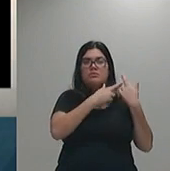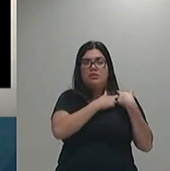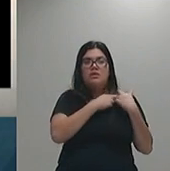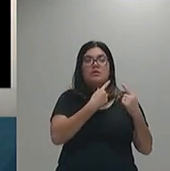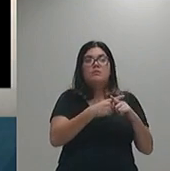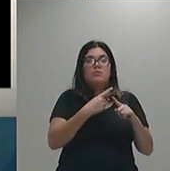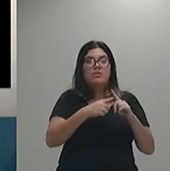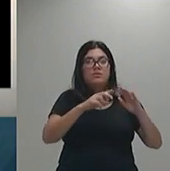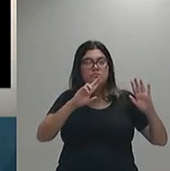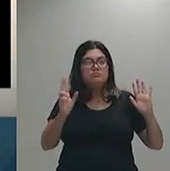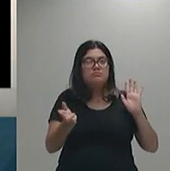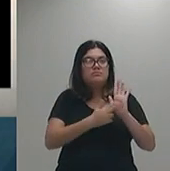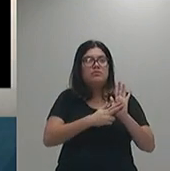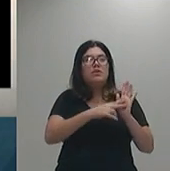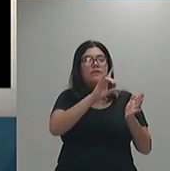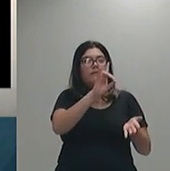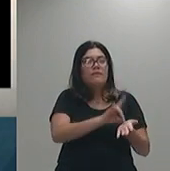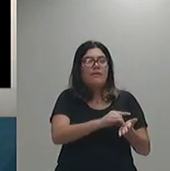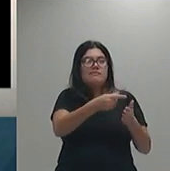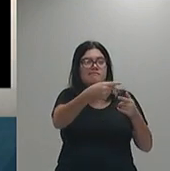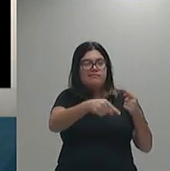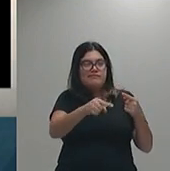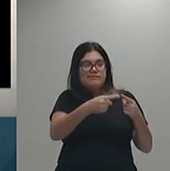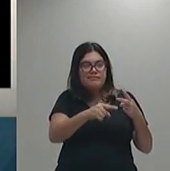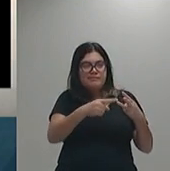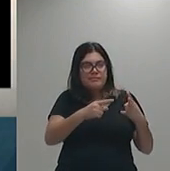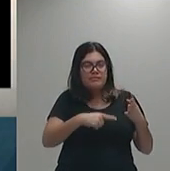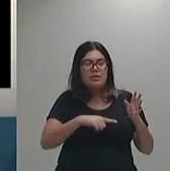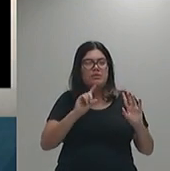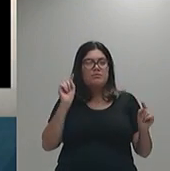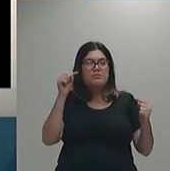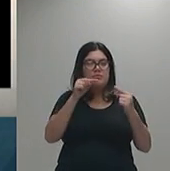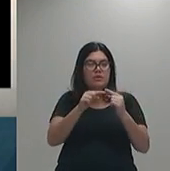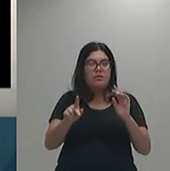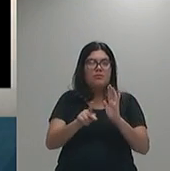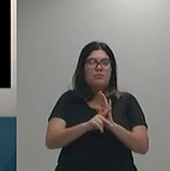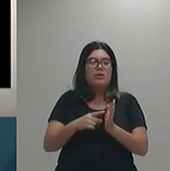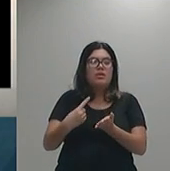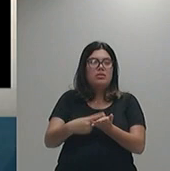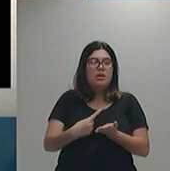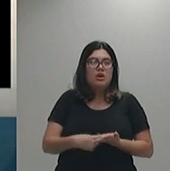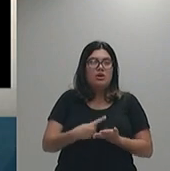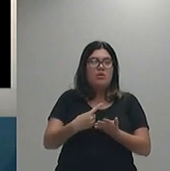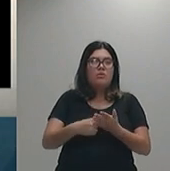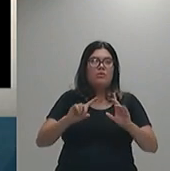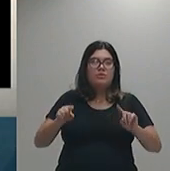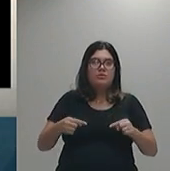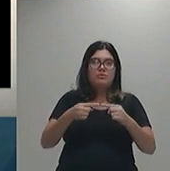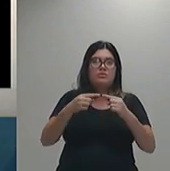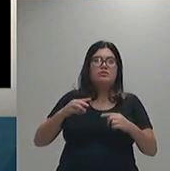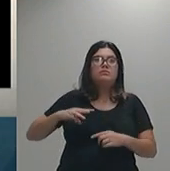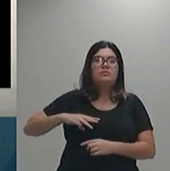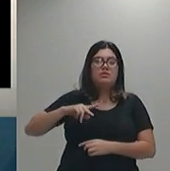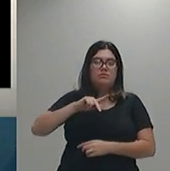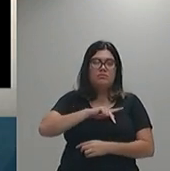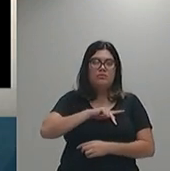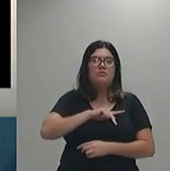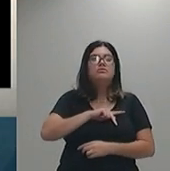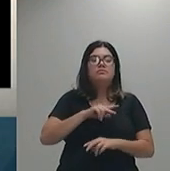pelo e se lícitos objeto do acordo de leniência celebrado com o Ministério Público Federal"